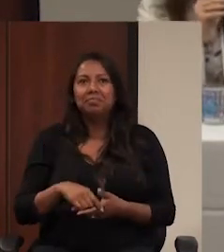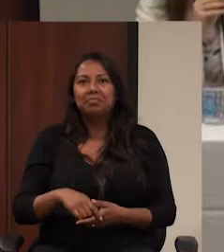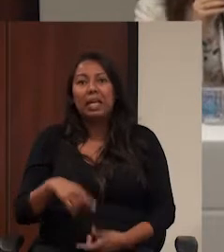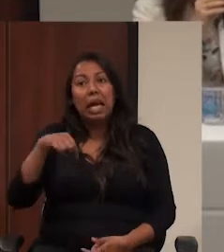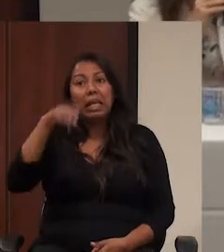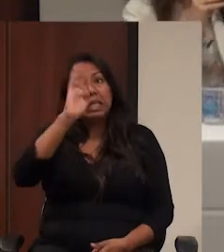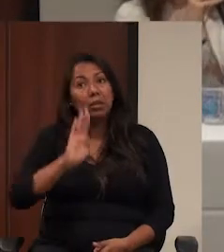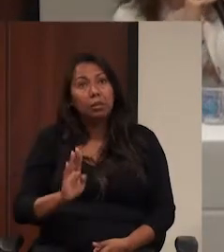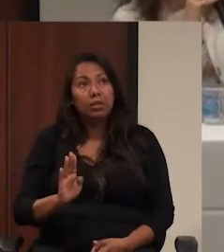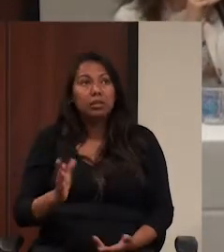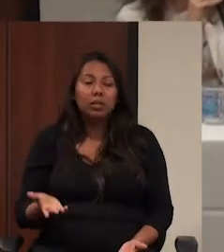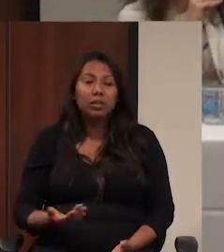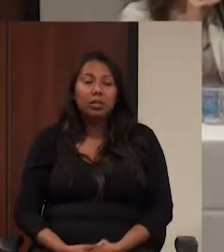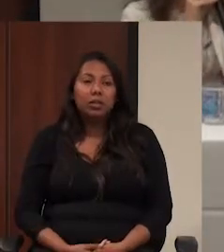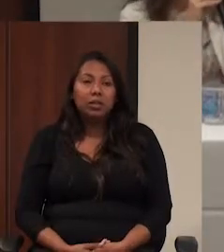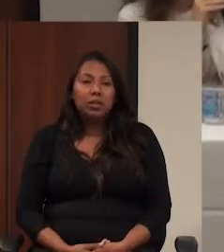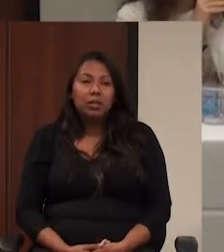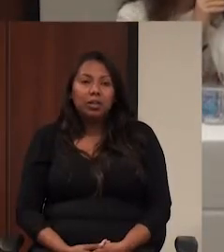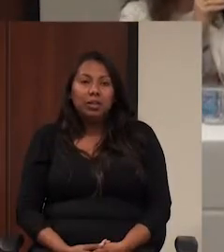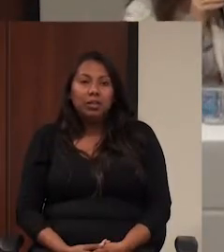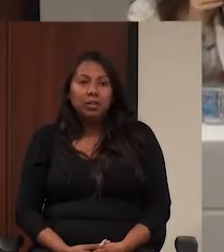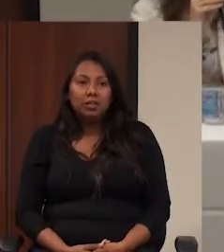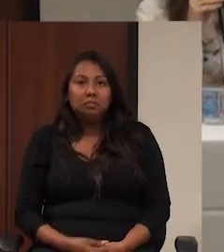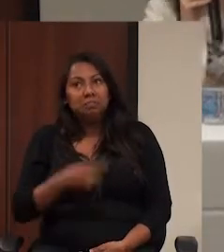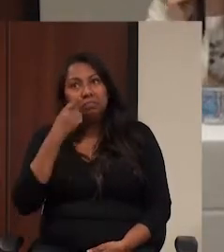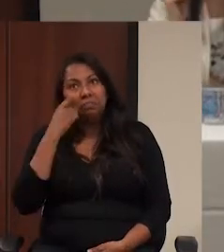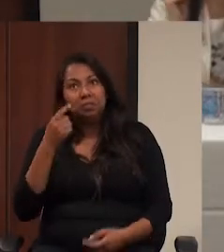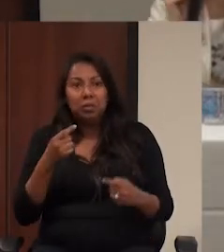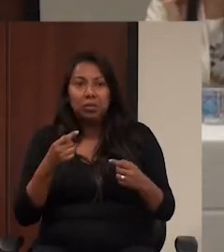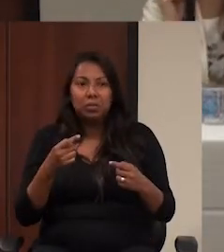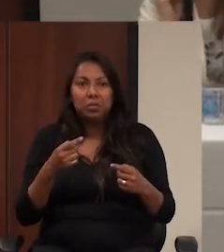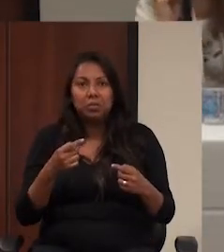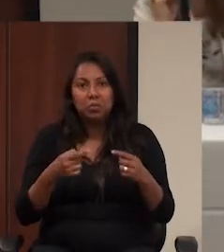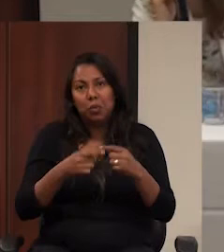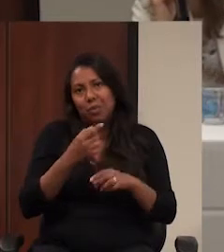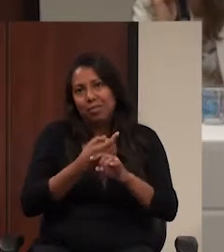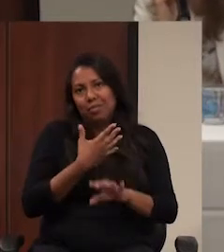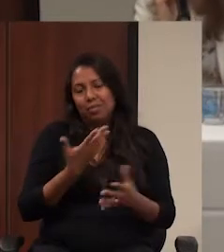sistema e naquilo que a gente acredita como sendo autonomia, isso não faça sentido.